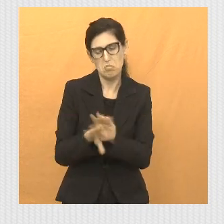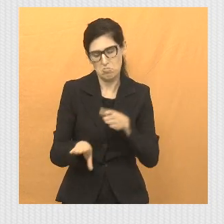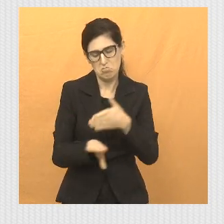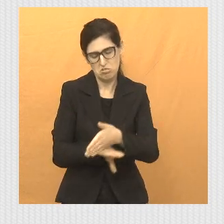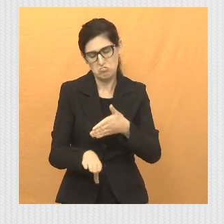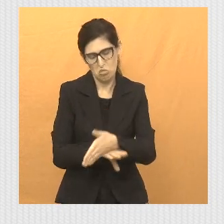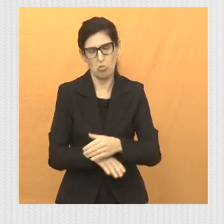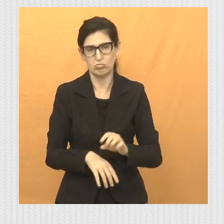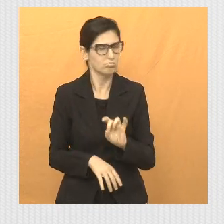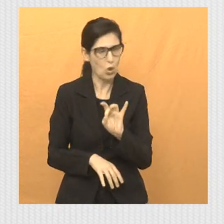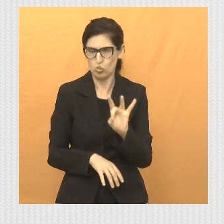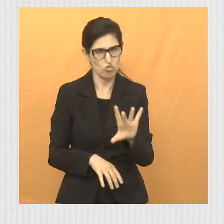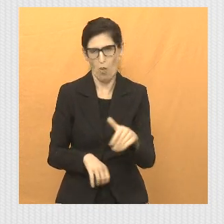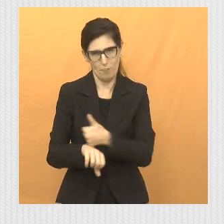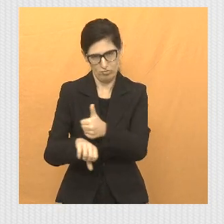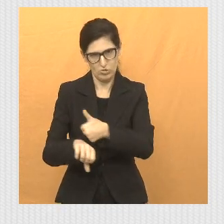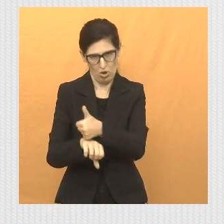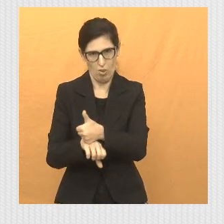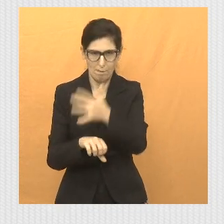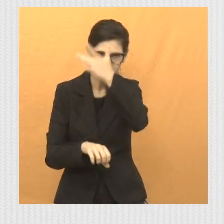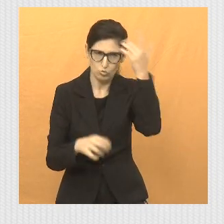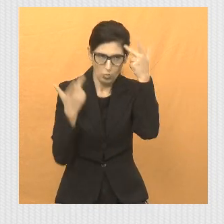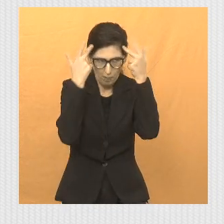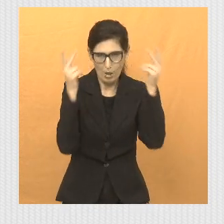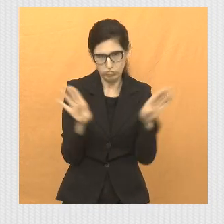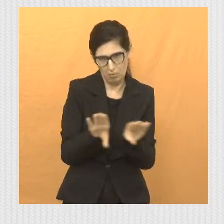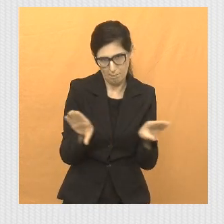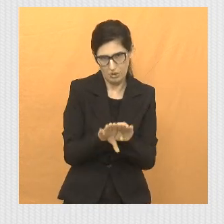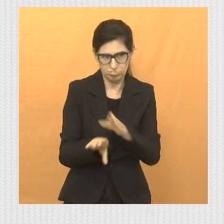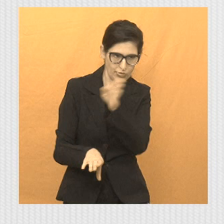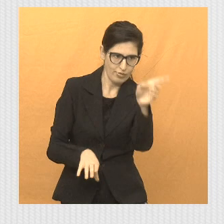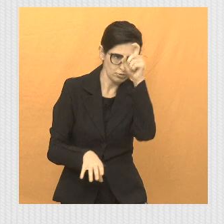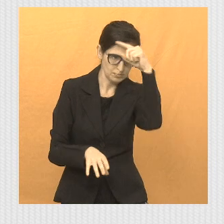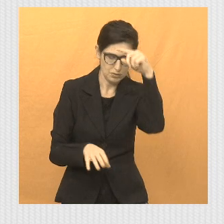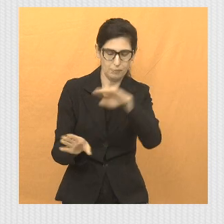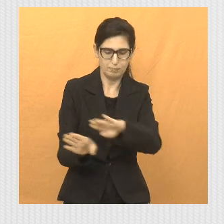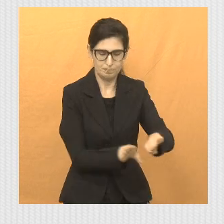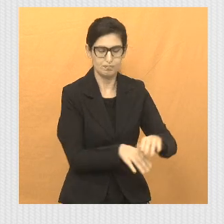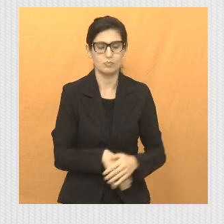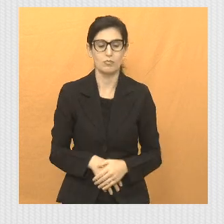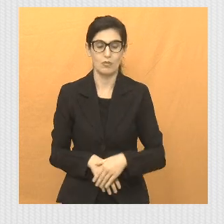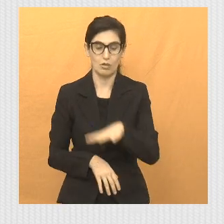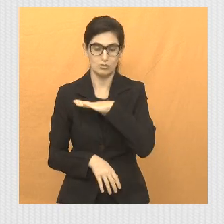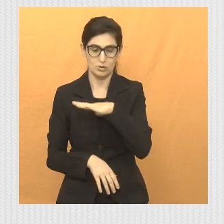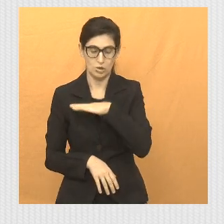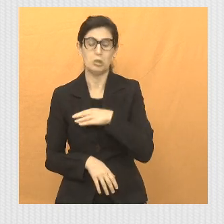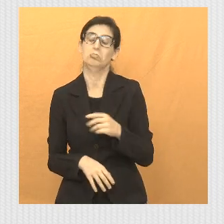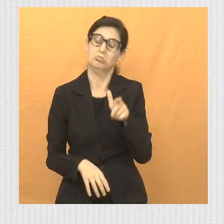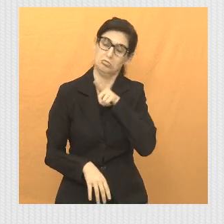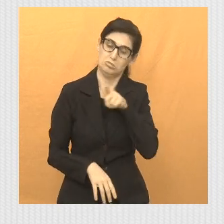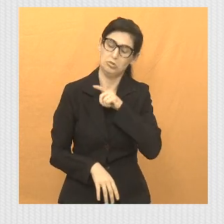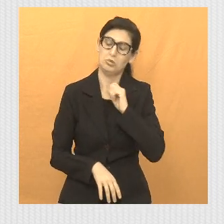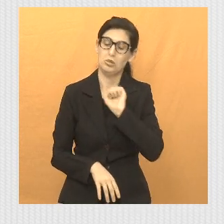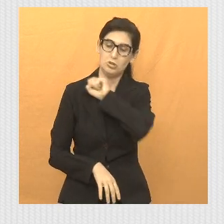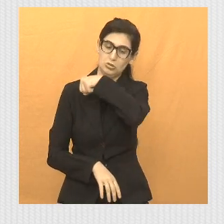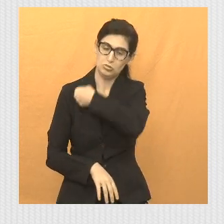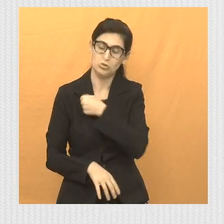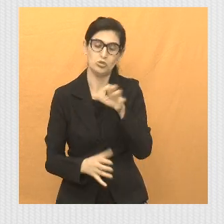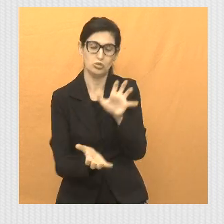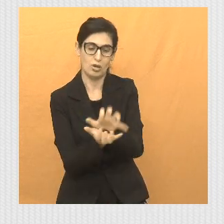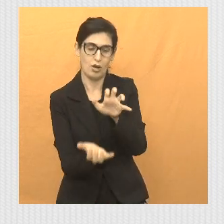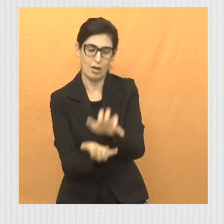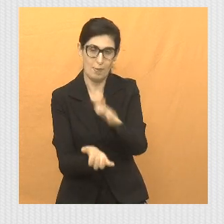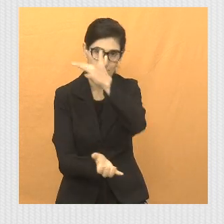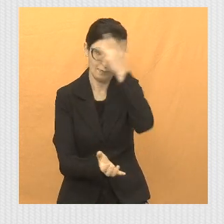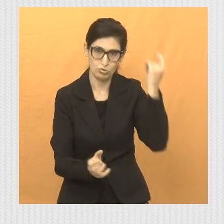Na etapa regional, nós tivemos delegados de Jacareí eleitos